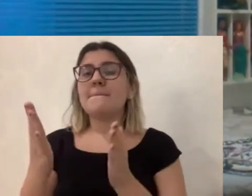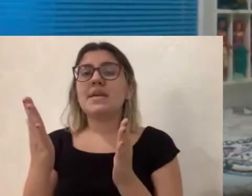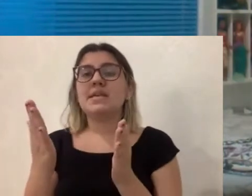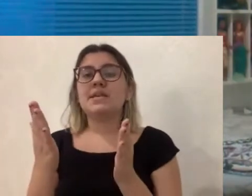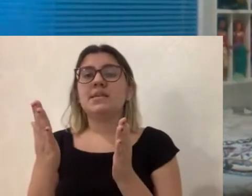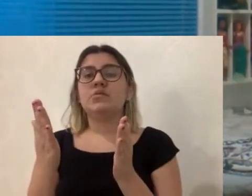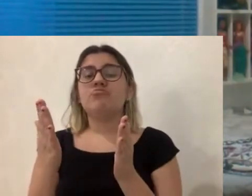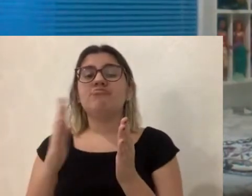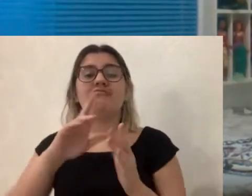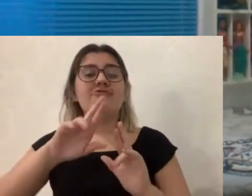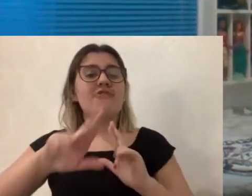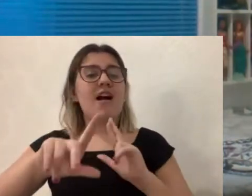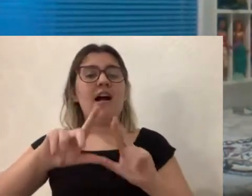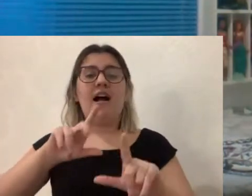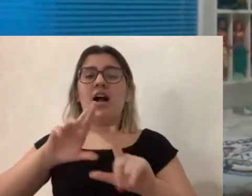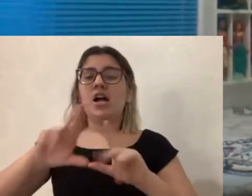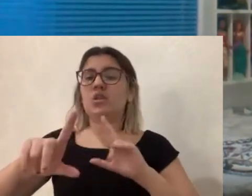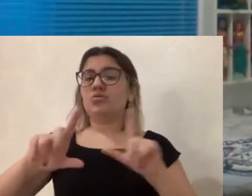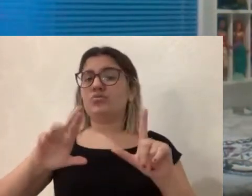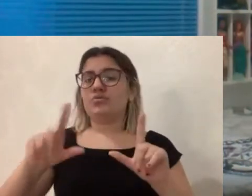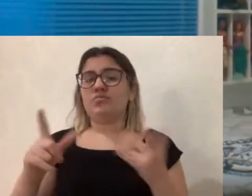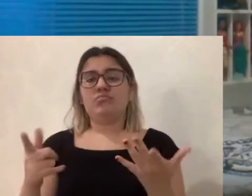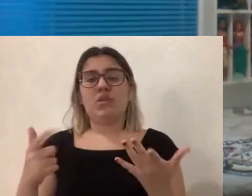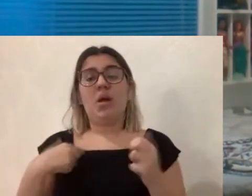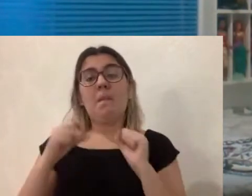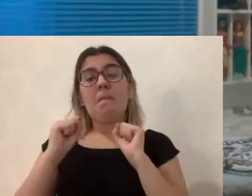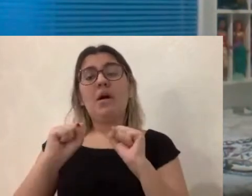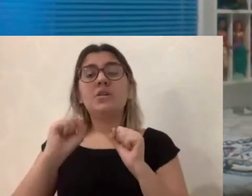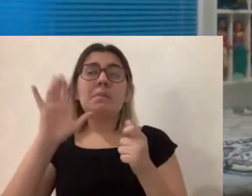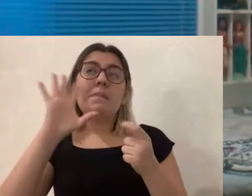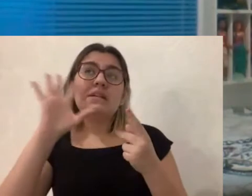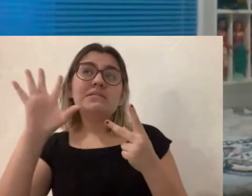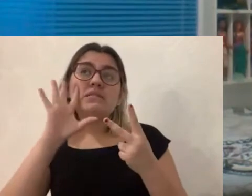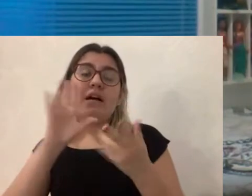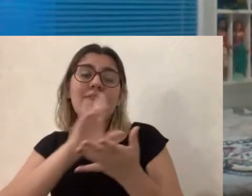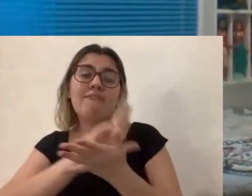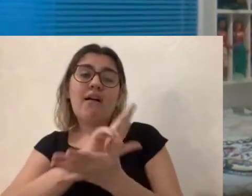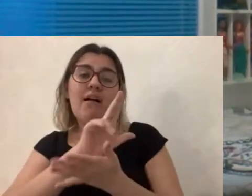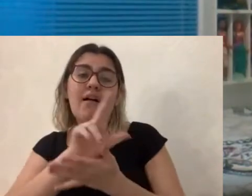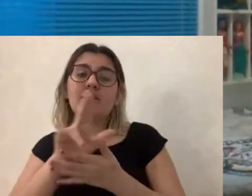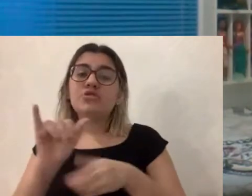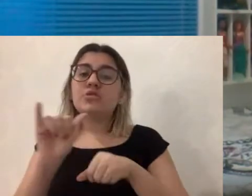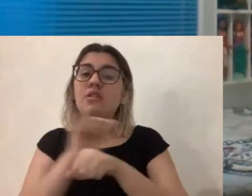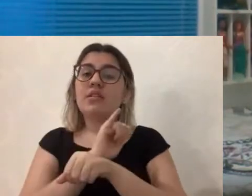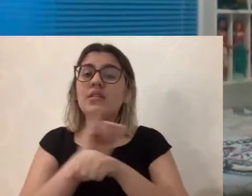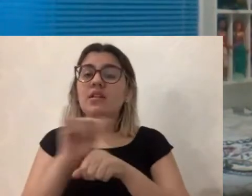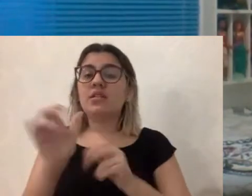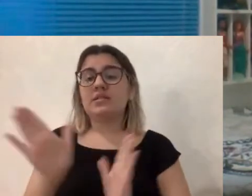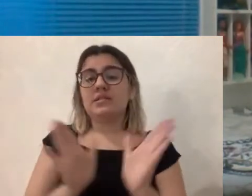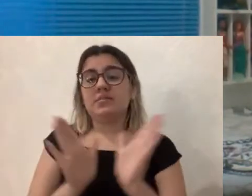diversos, assim. Você pode pensar em muitas maneiras de acessibilizar. Se você dá,